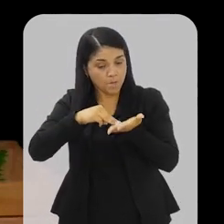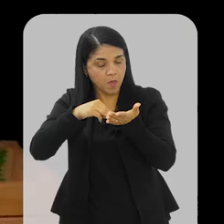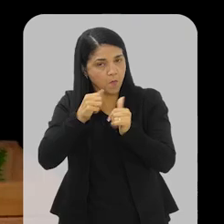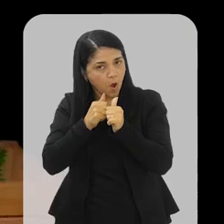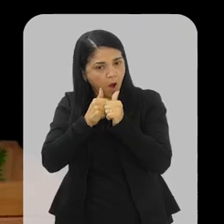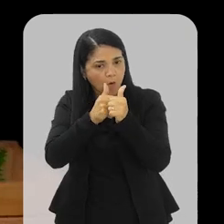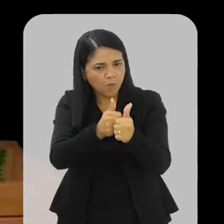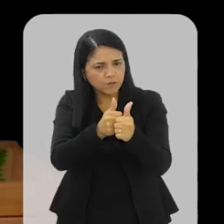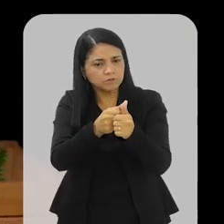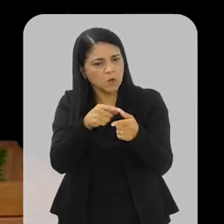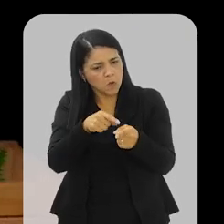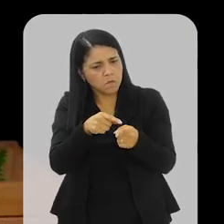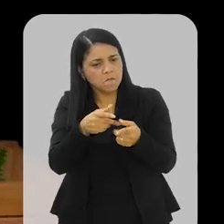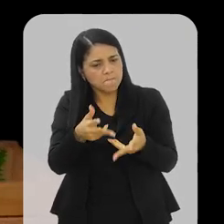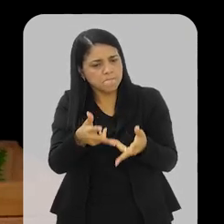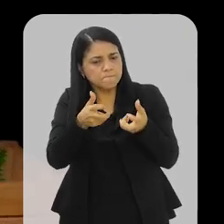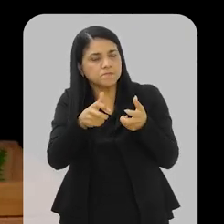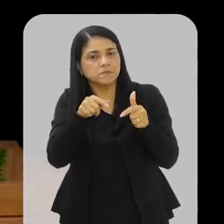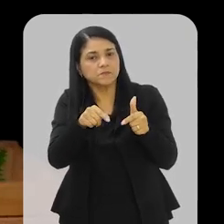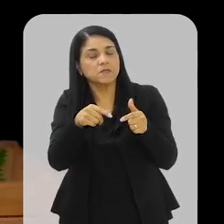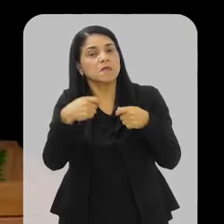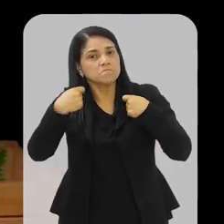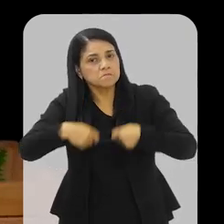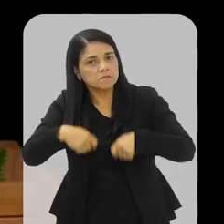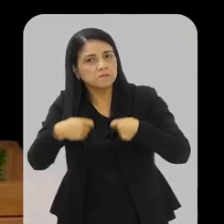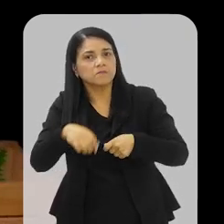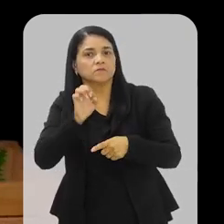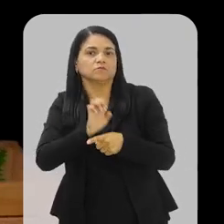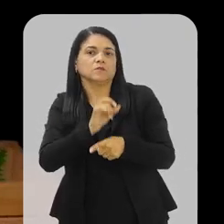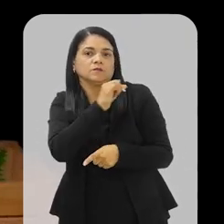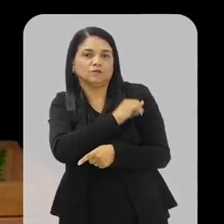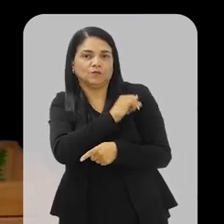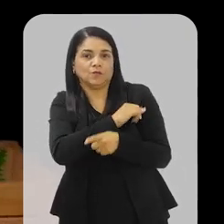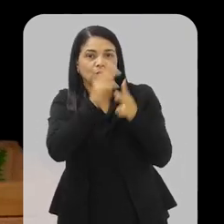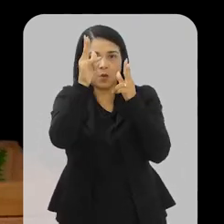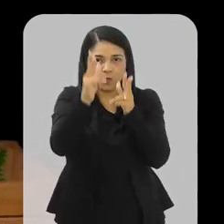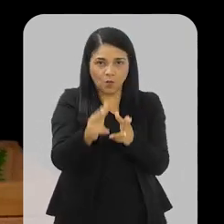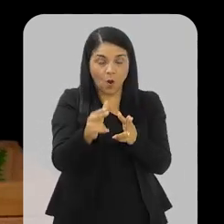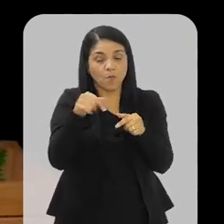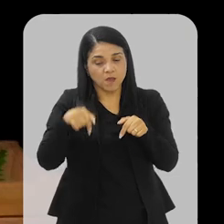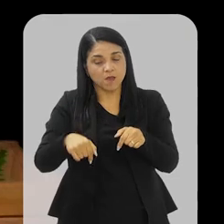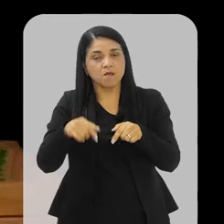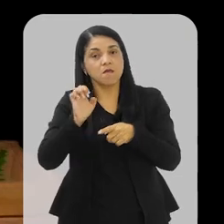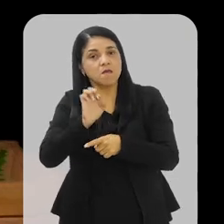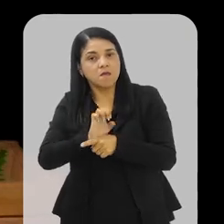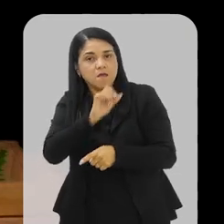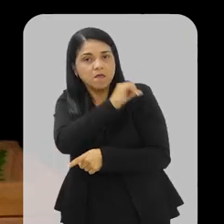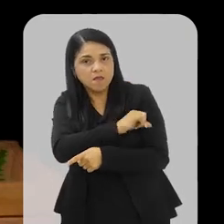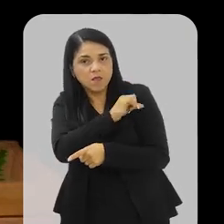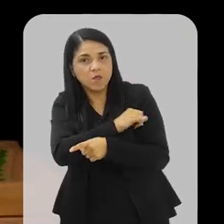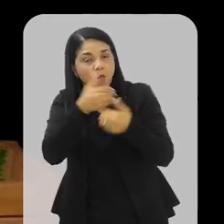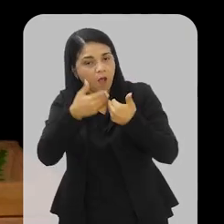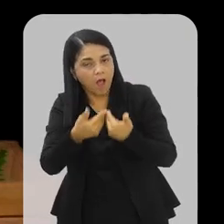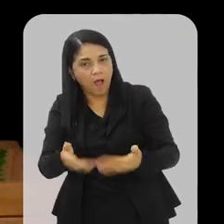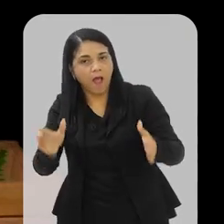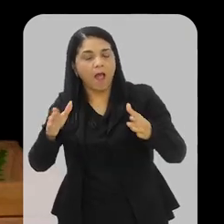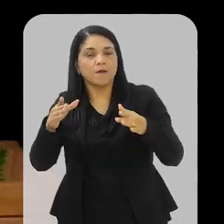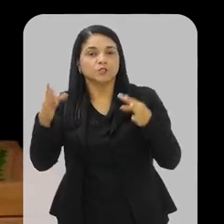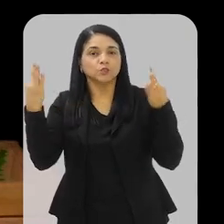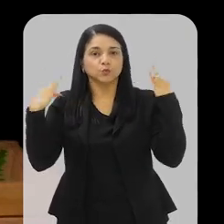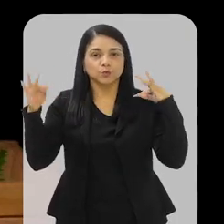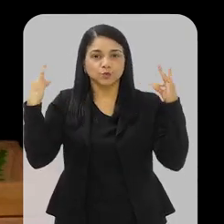acompanhando isso eu vi a necessidade de trazer pro nosso Estado até porque o Rio de Janeiro é a porta de muitos turistas eh do